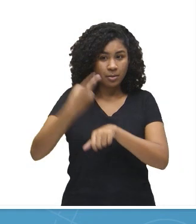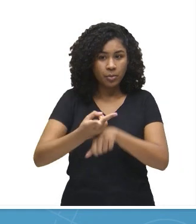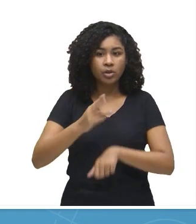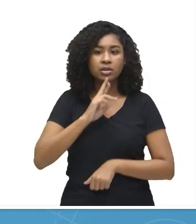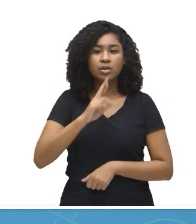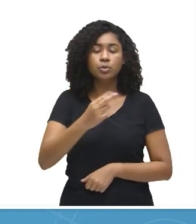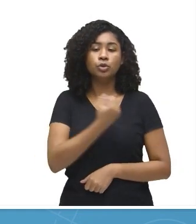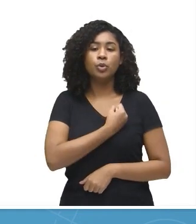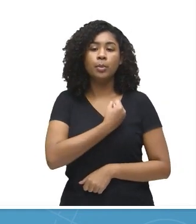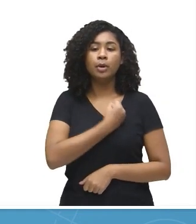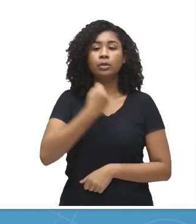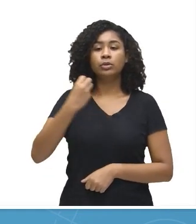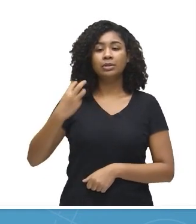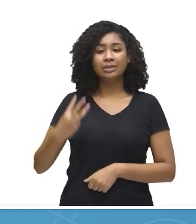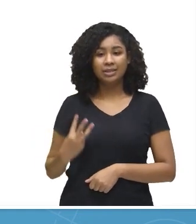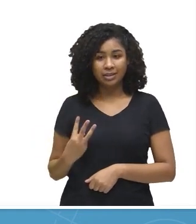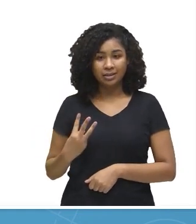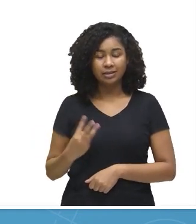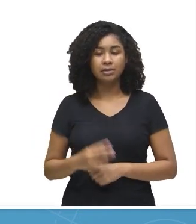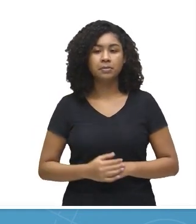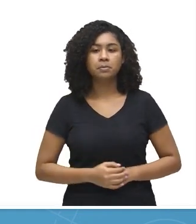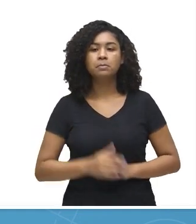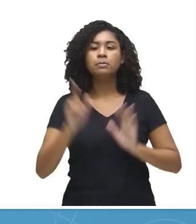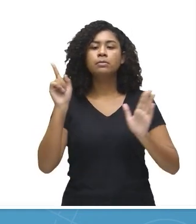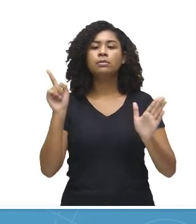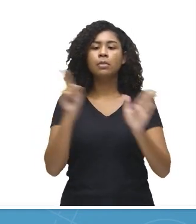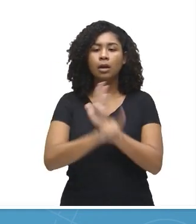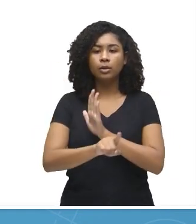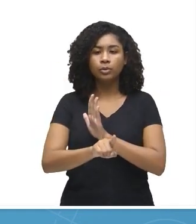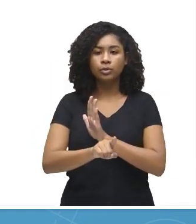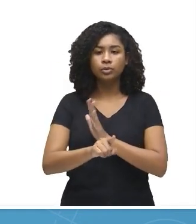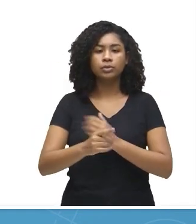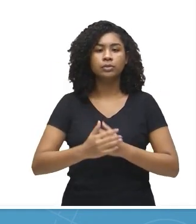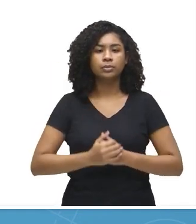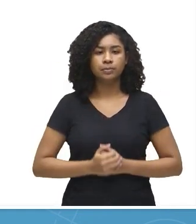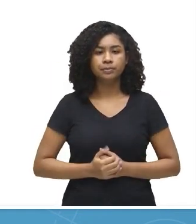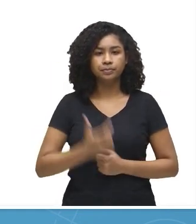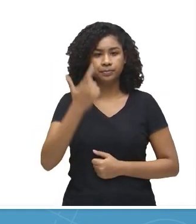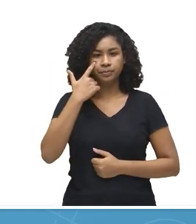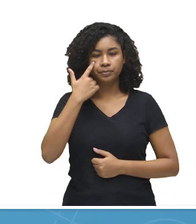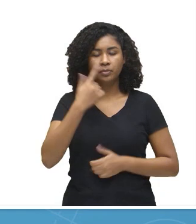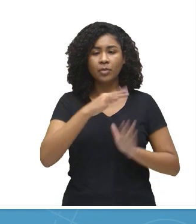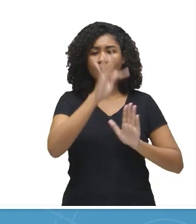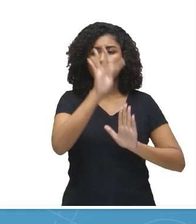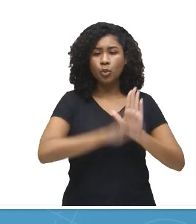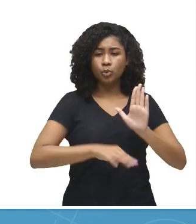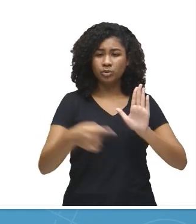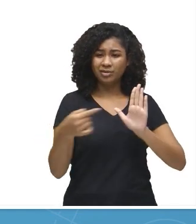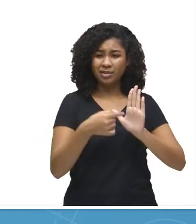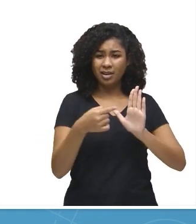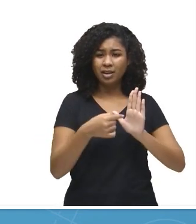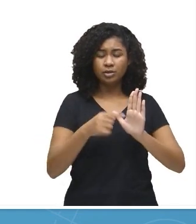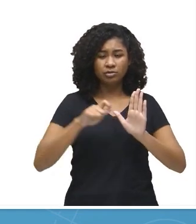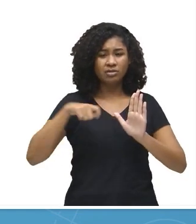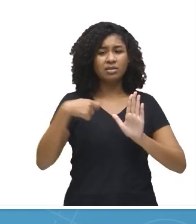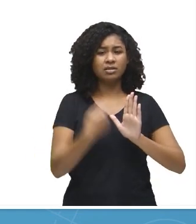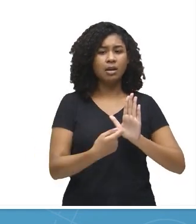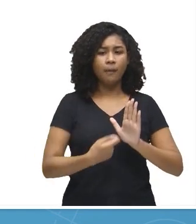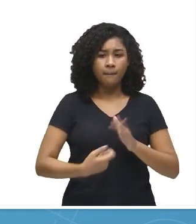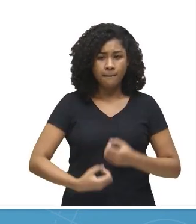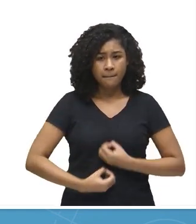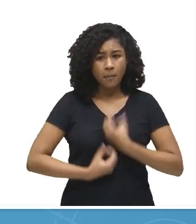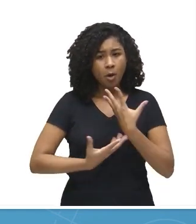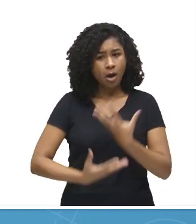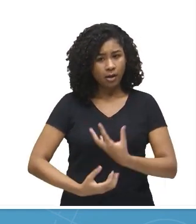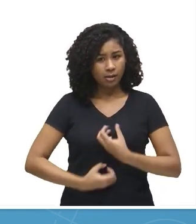lá para o questionamento. Muito bem. O texto lido é um poema. Dentre as